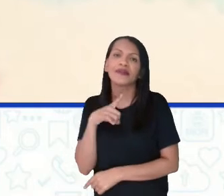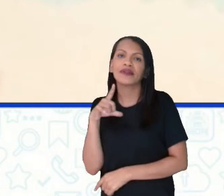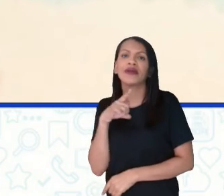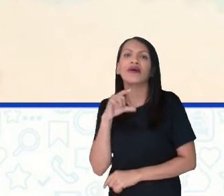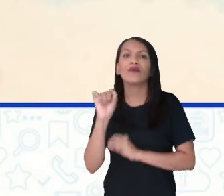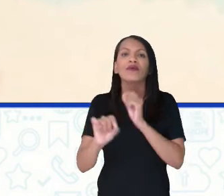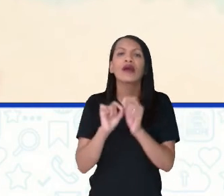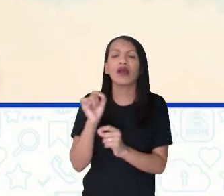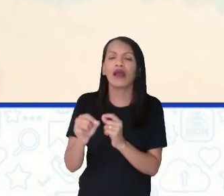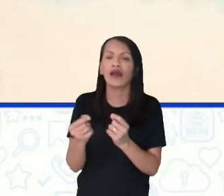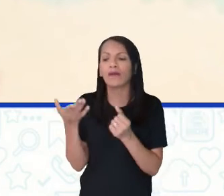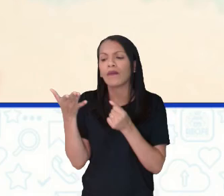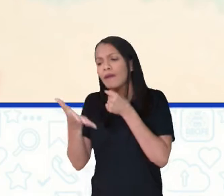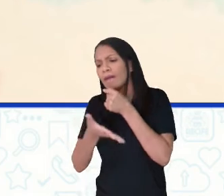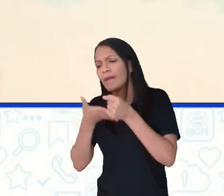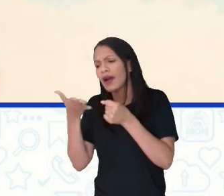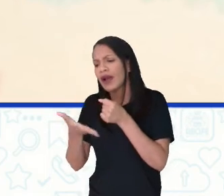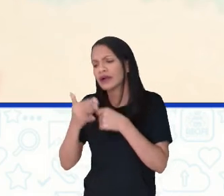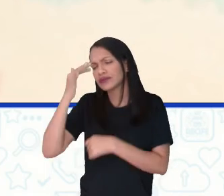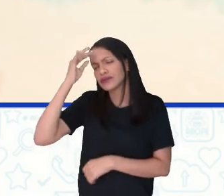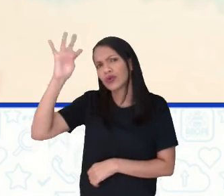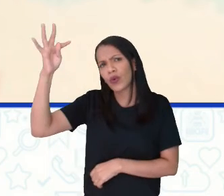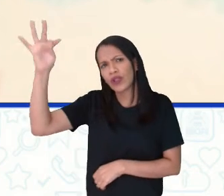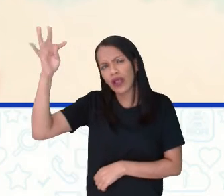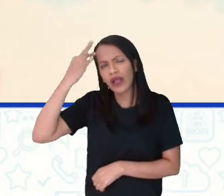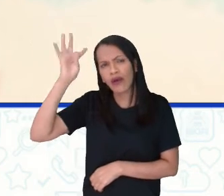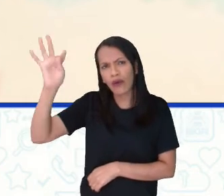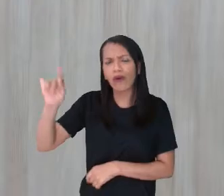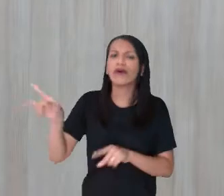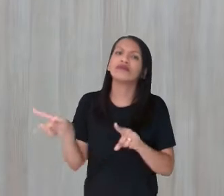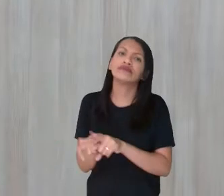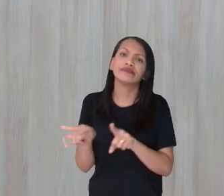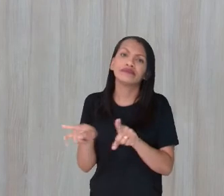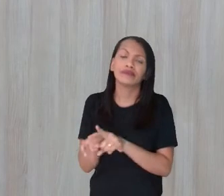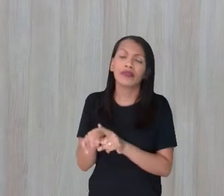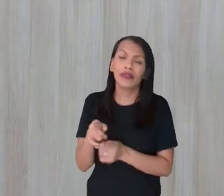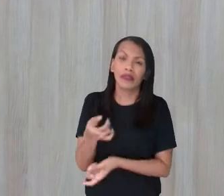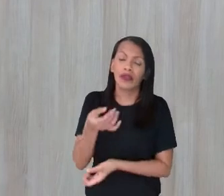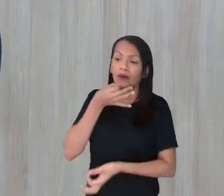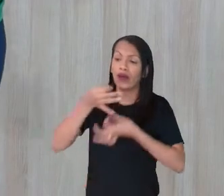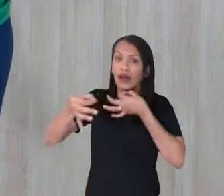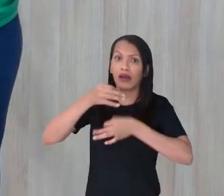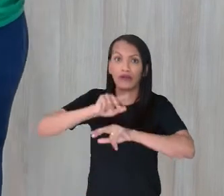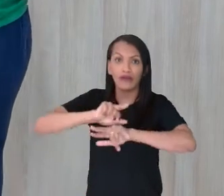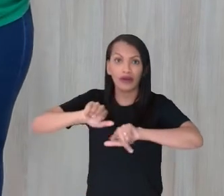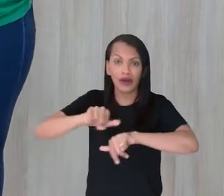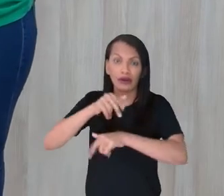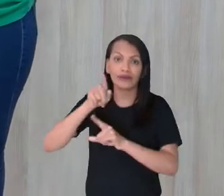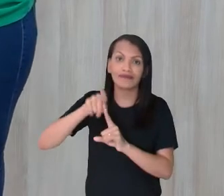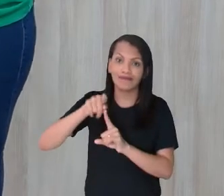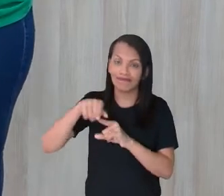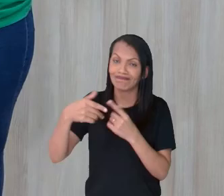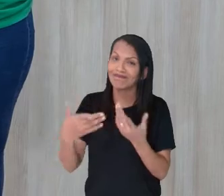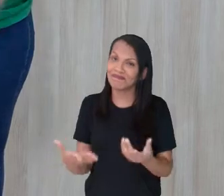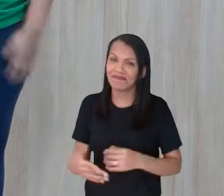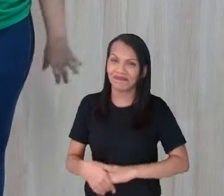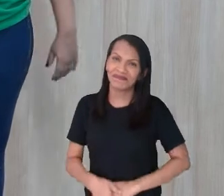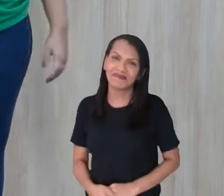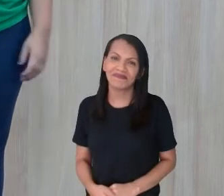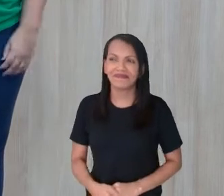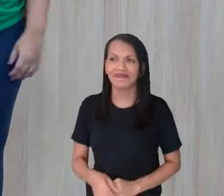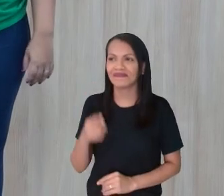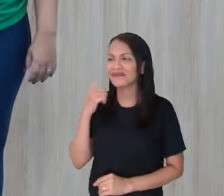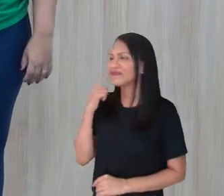um embasamento, esse embasamento teórico, esse embasamento através dos argumentos de variados tipos.